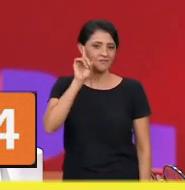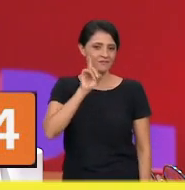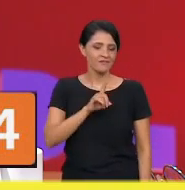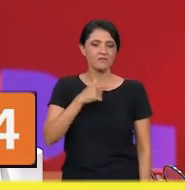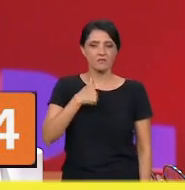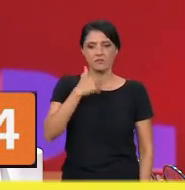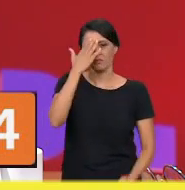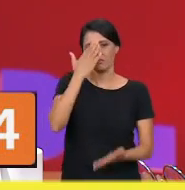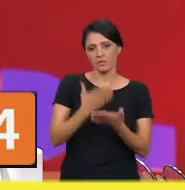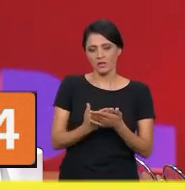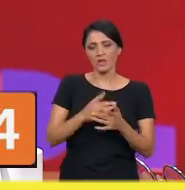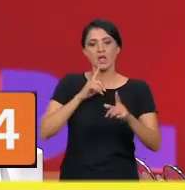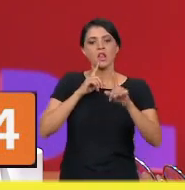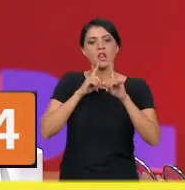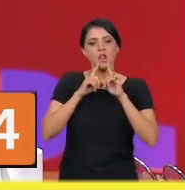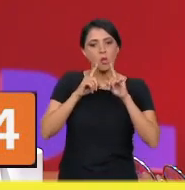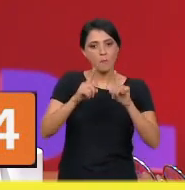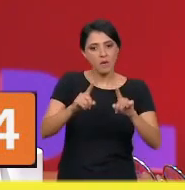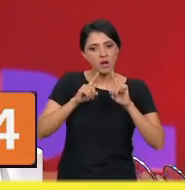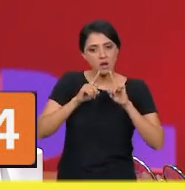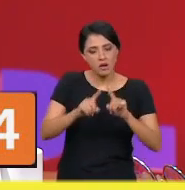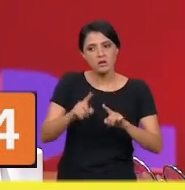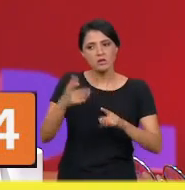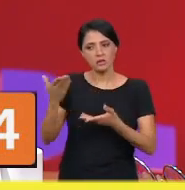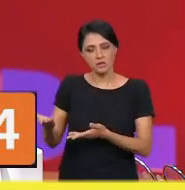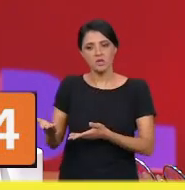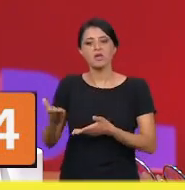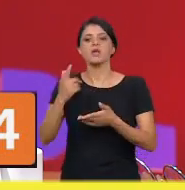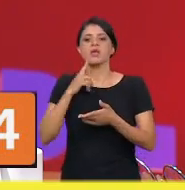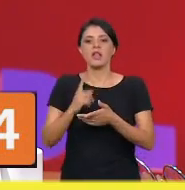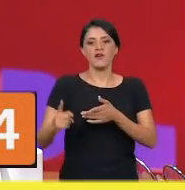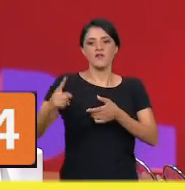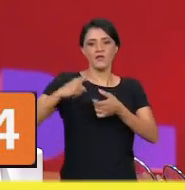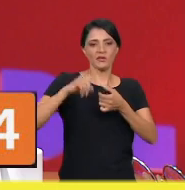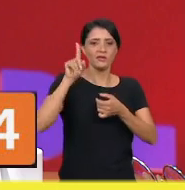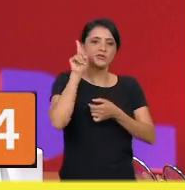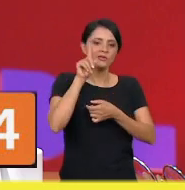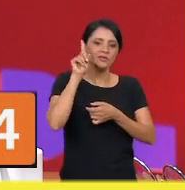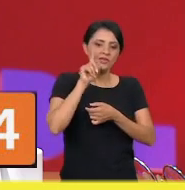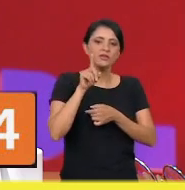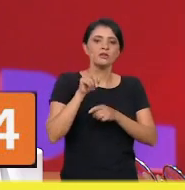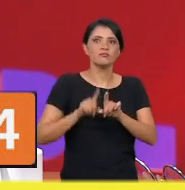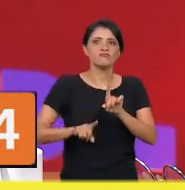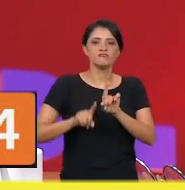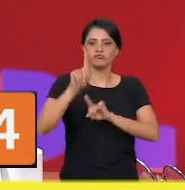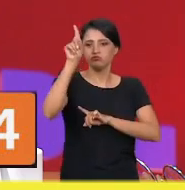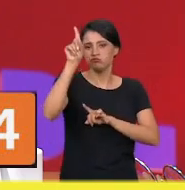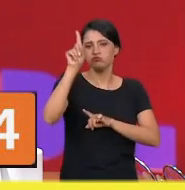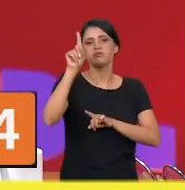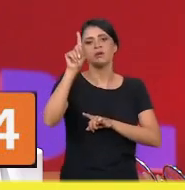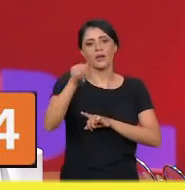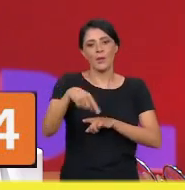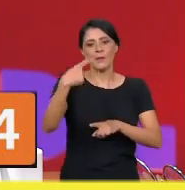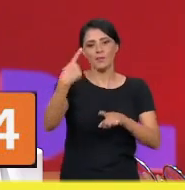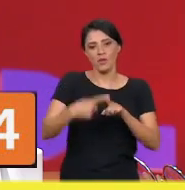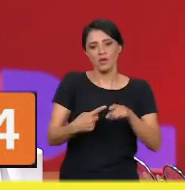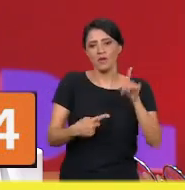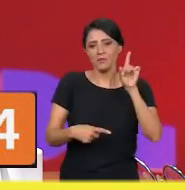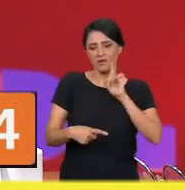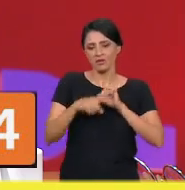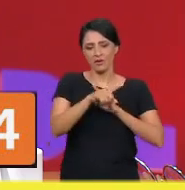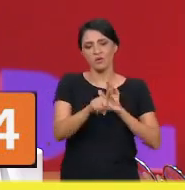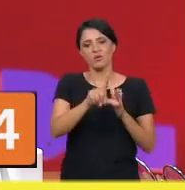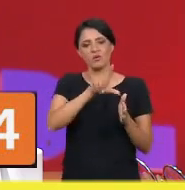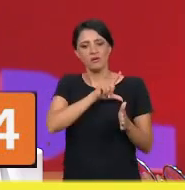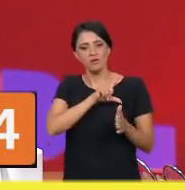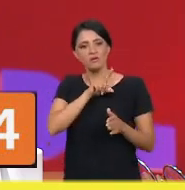que o Elon Musk acabou proporcionando uma volta dos Estados Unidos a essas missões espaciais, que os americanos eles